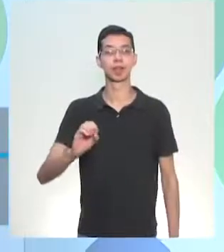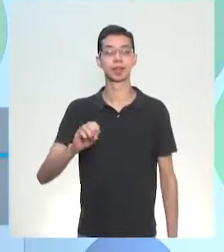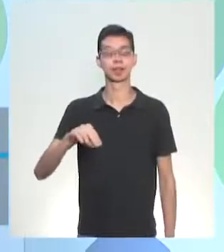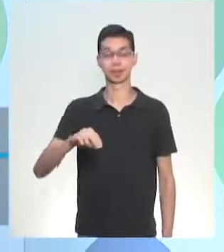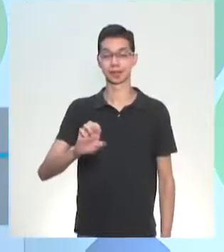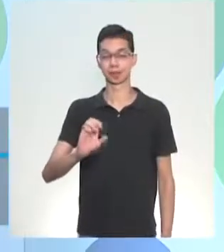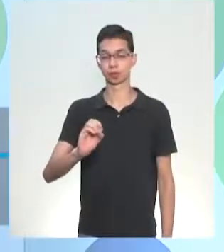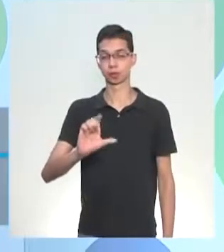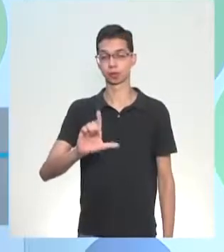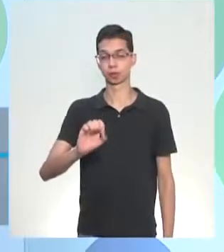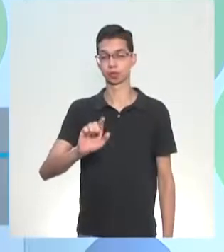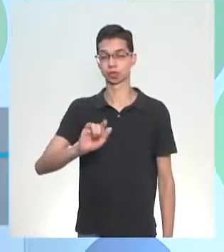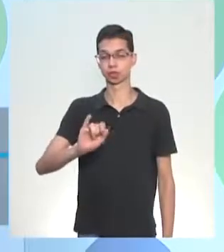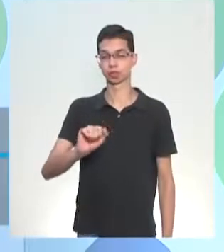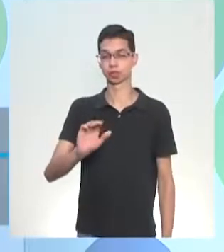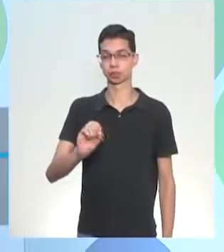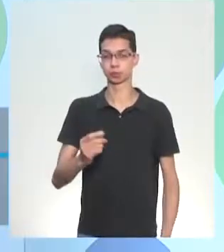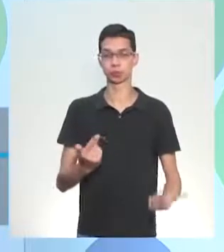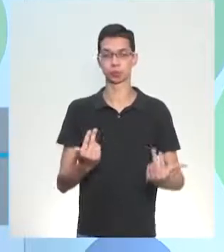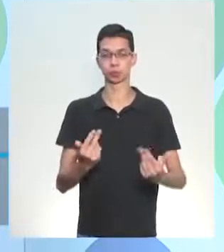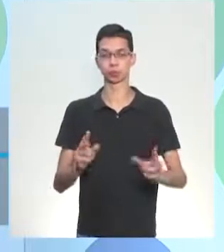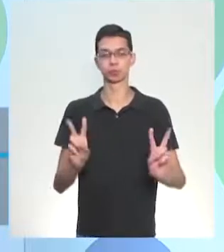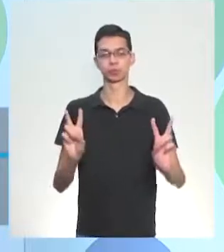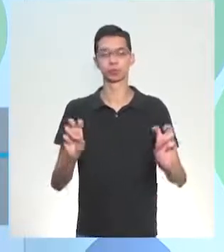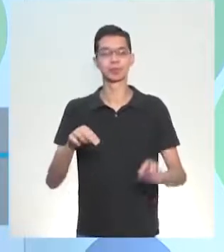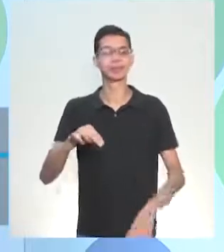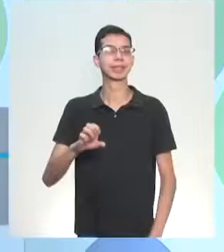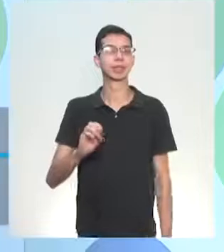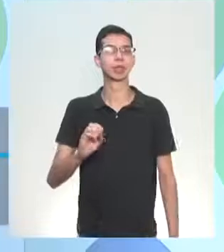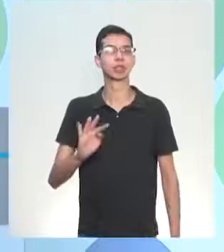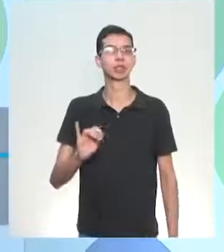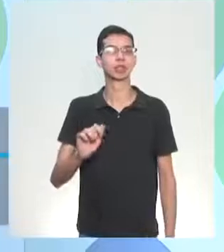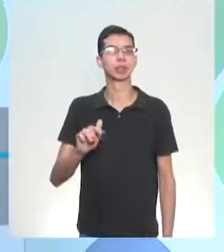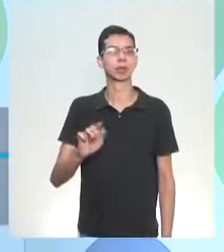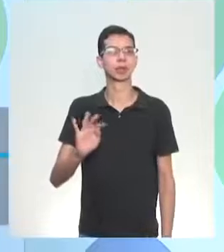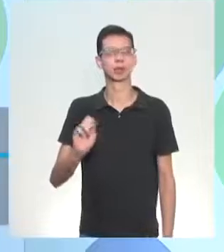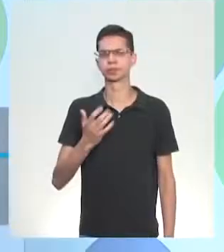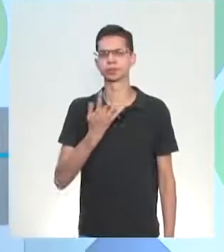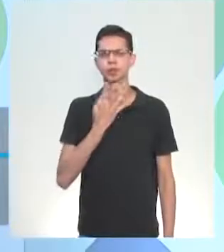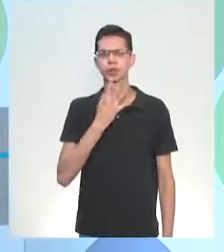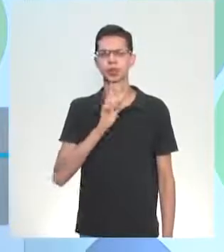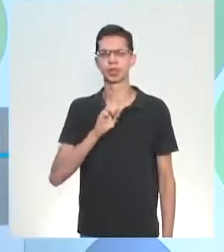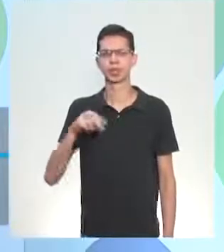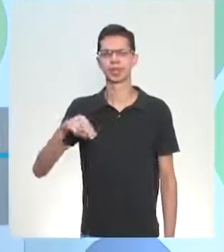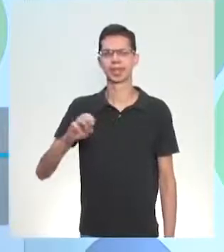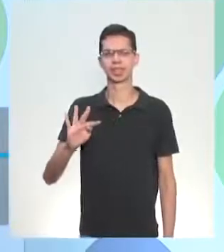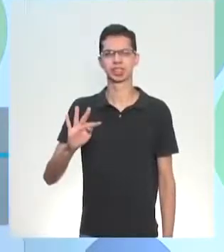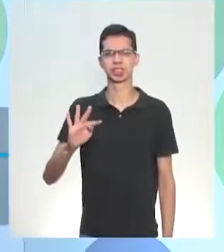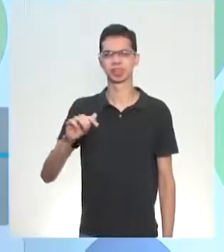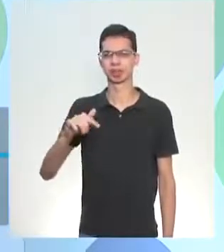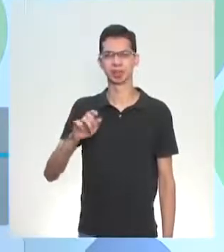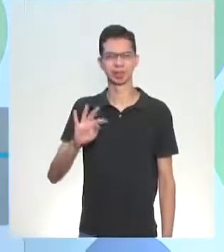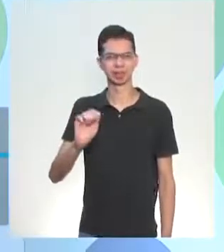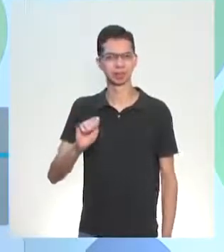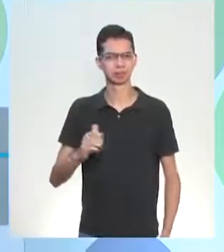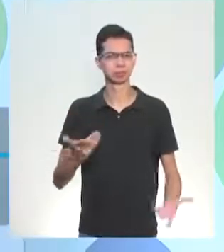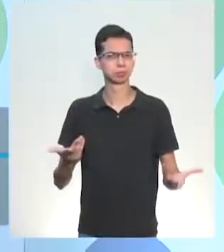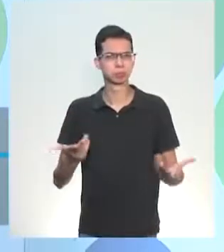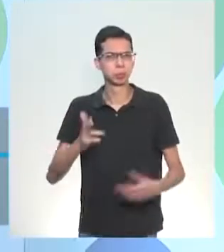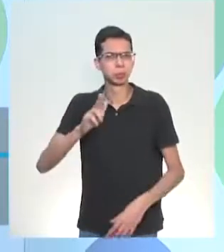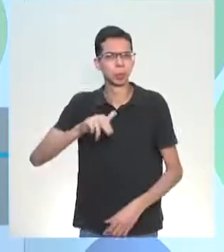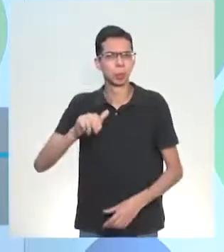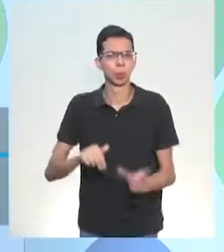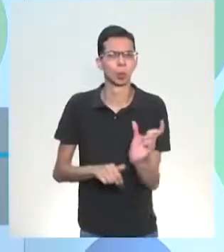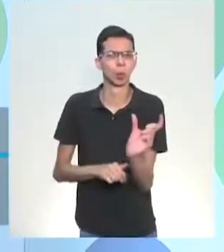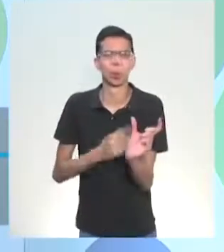internet. Vamos ver mais. O aluno Luiz Fernando falando, eu nunca ouvi falar sobre isso, mas existe, hein? A aluna Jennifer dizendo o